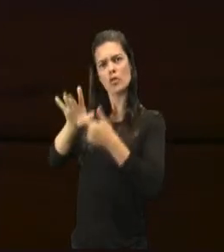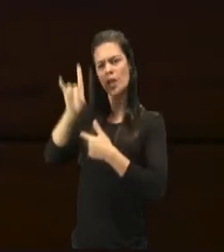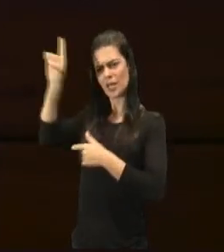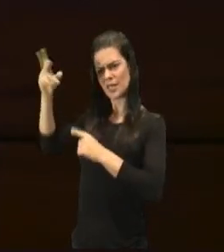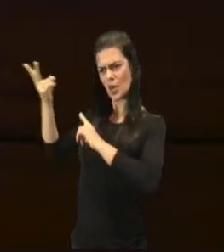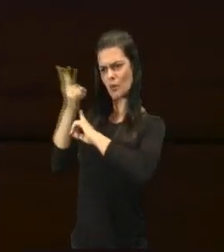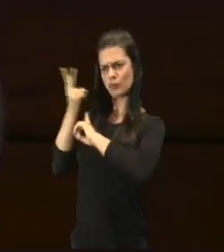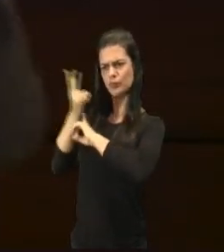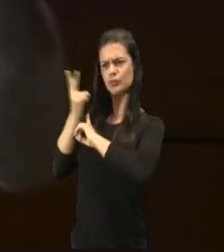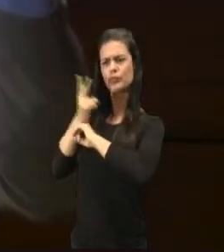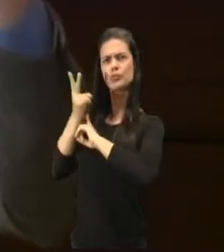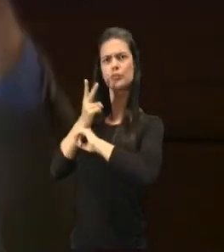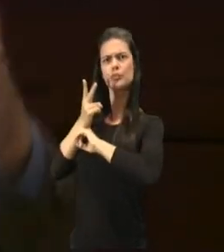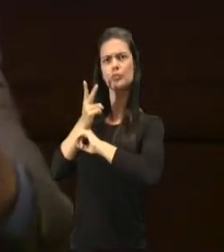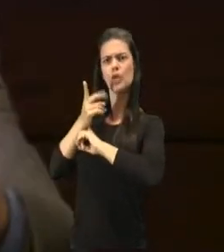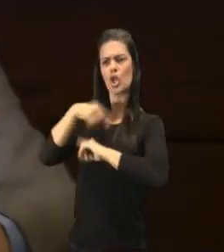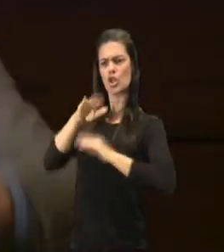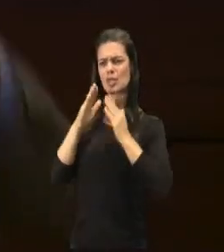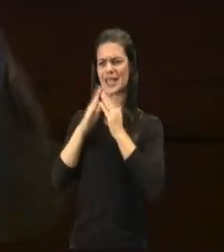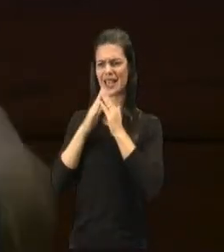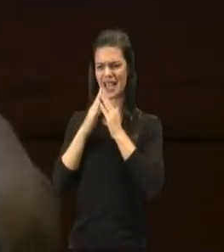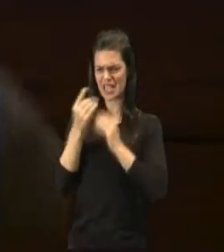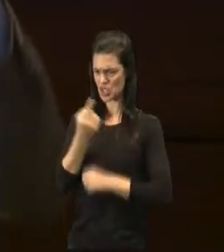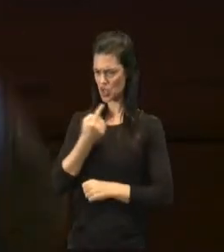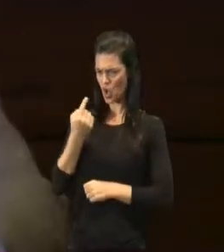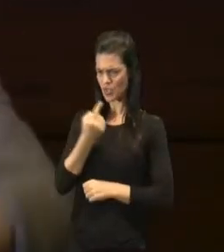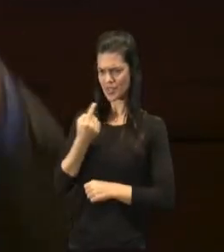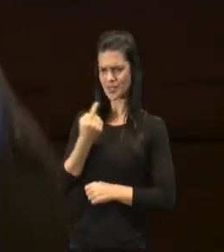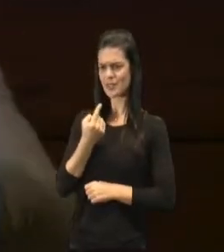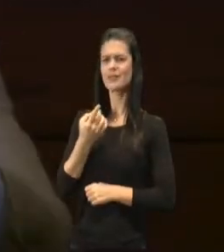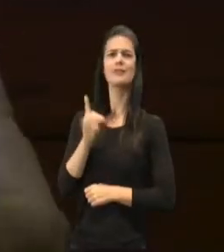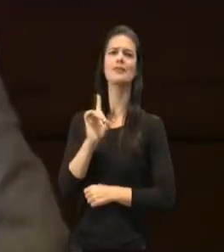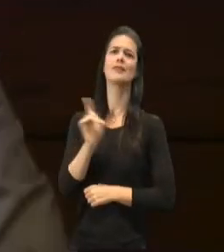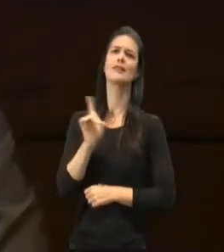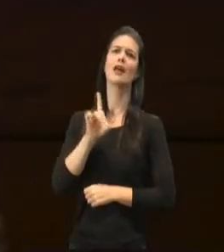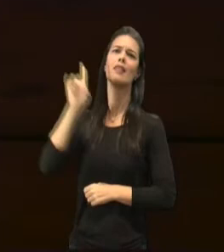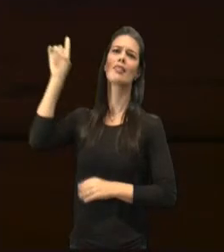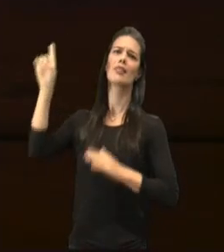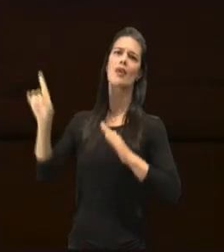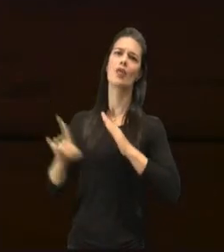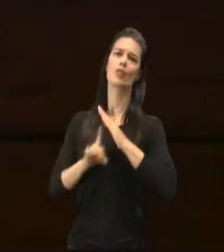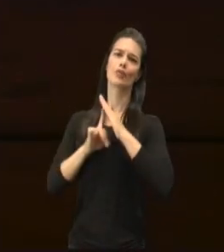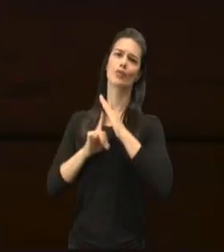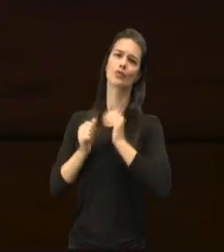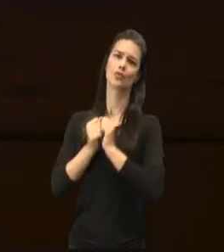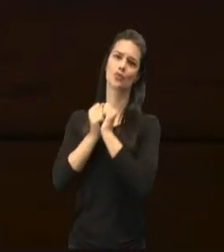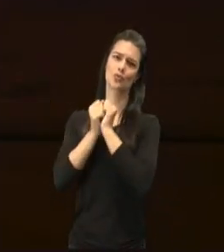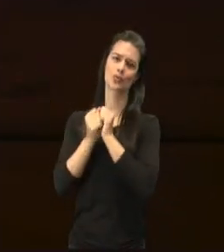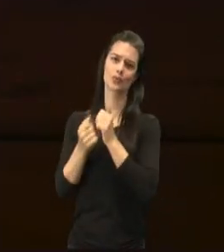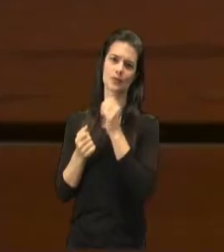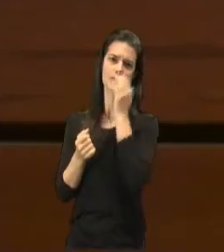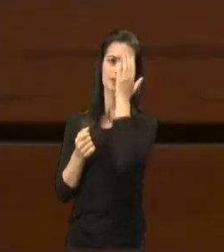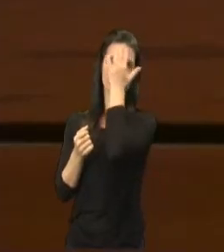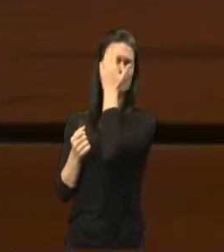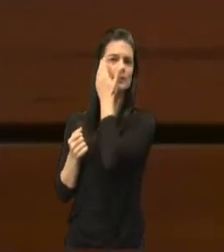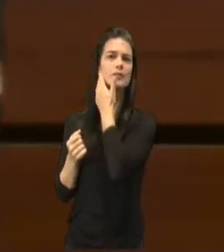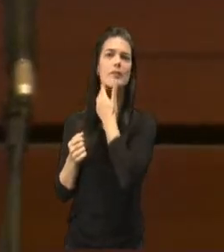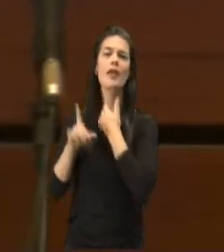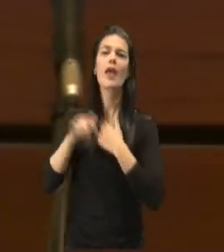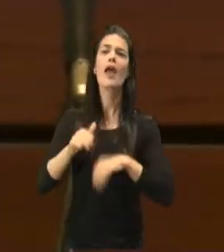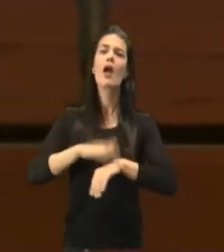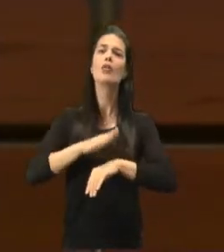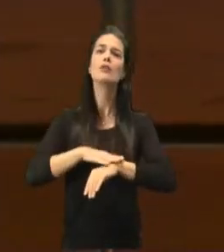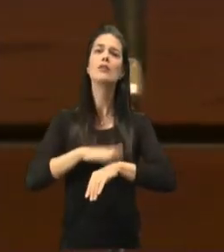fortaleza, que a nossa casa não está sozinha, porque Deus habita em nosso coração. Esse é o tempo de